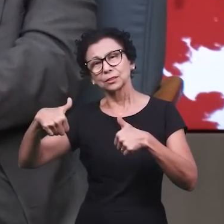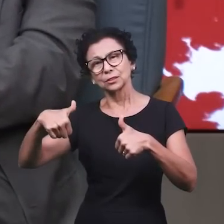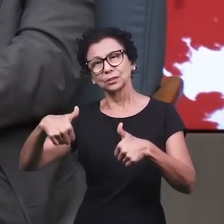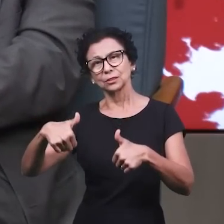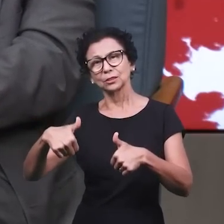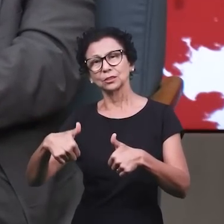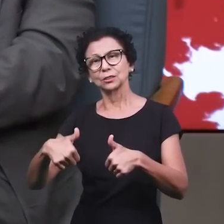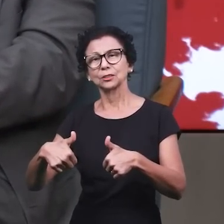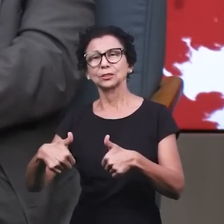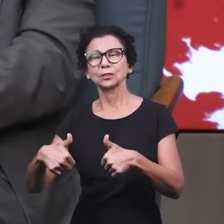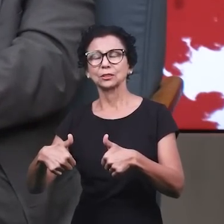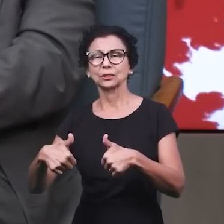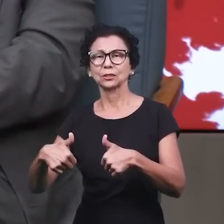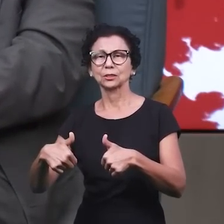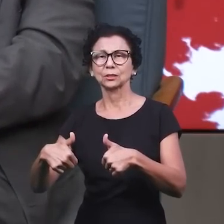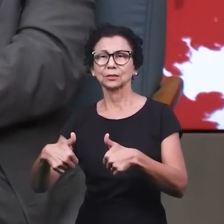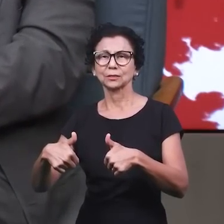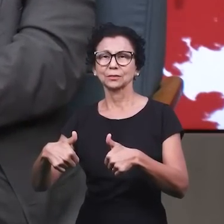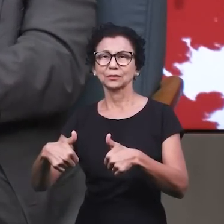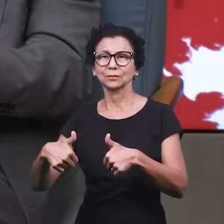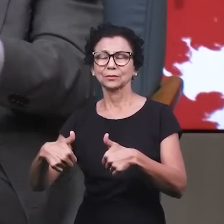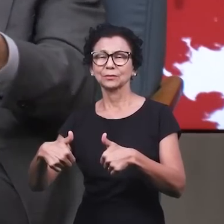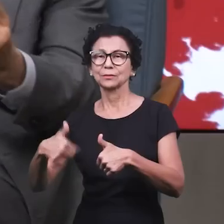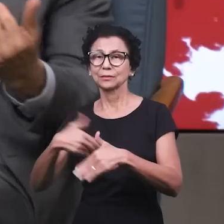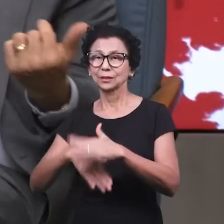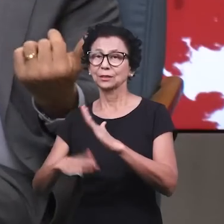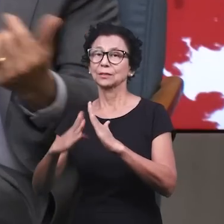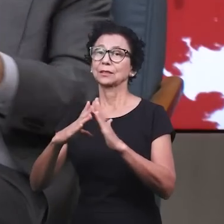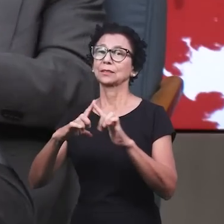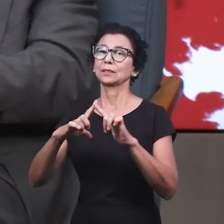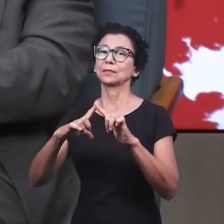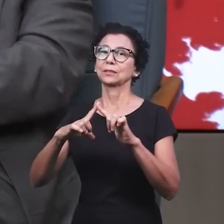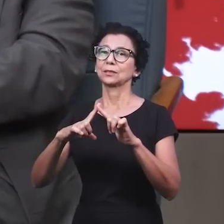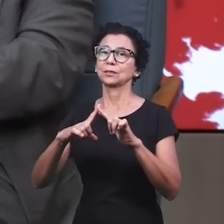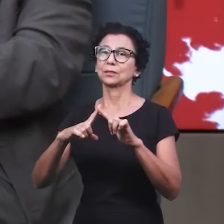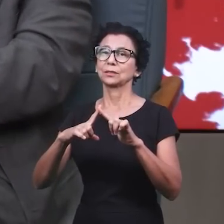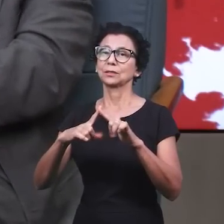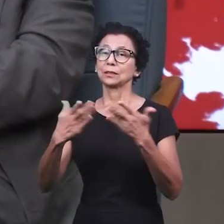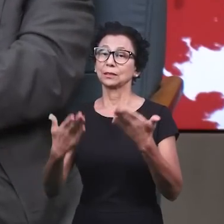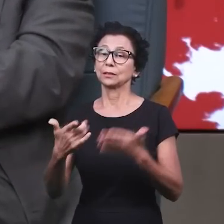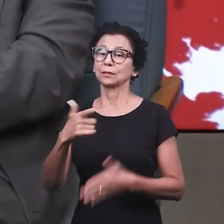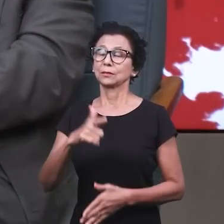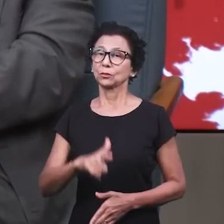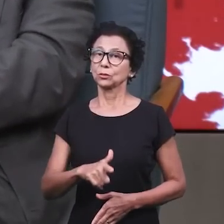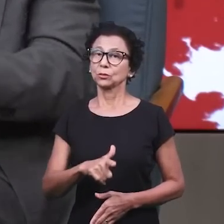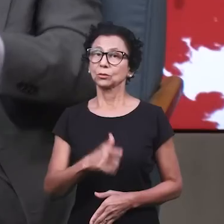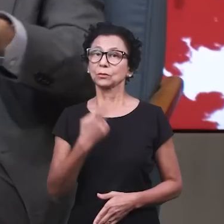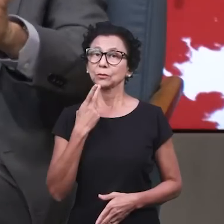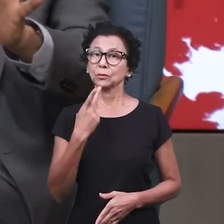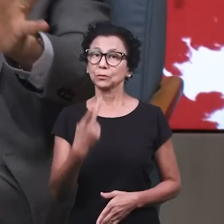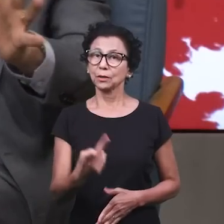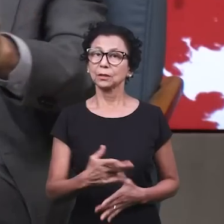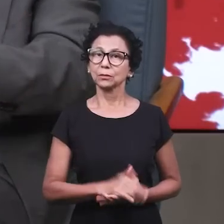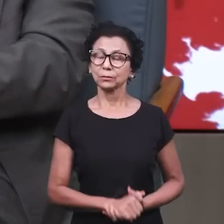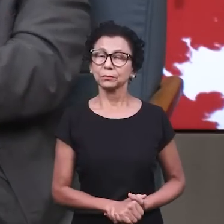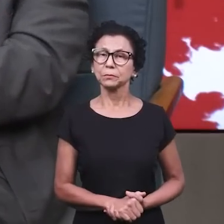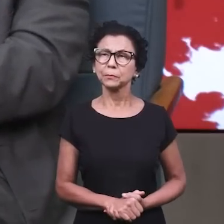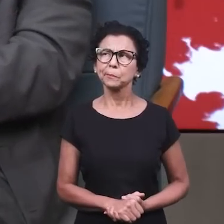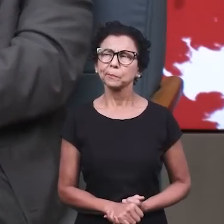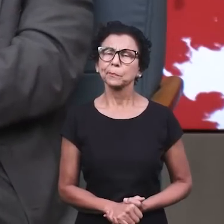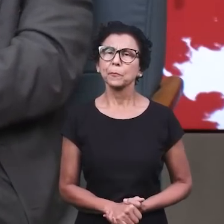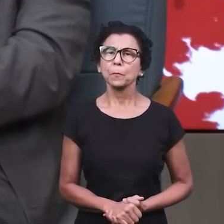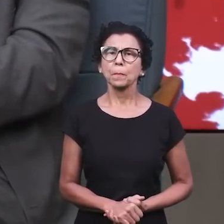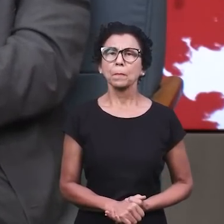graça na vida da igreja. E por isso, repito, Não existe um momento